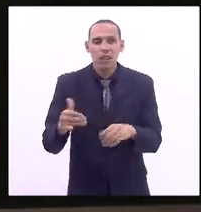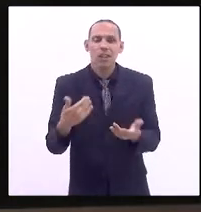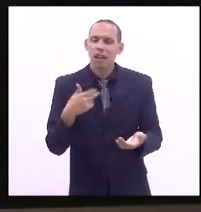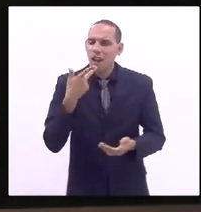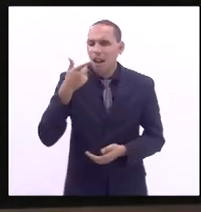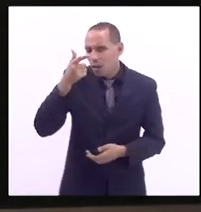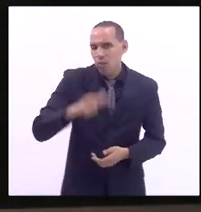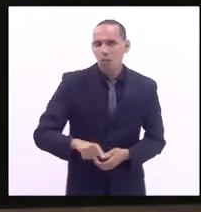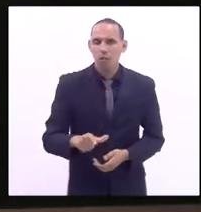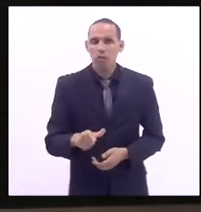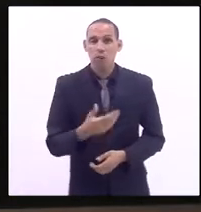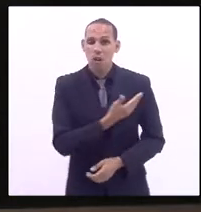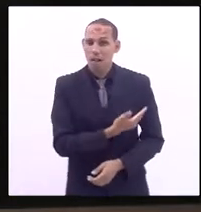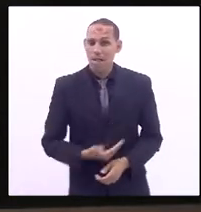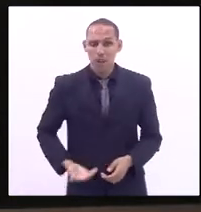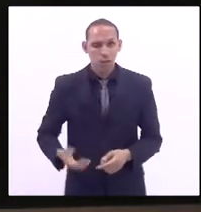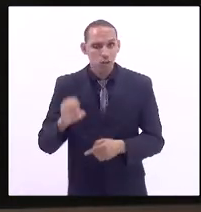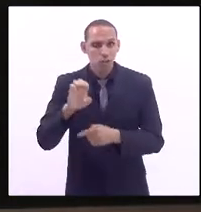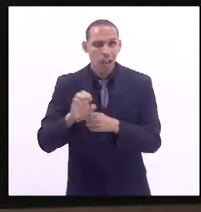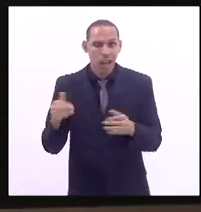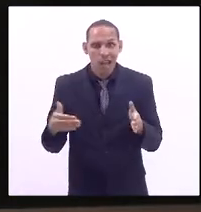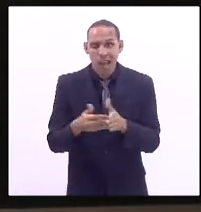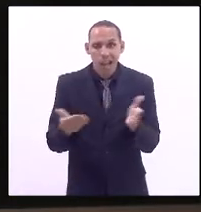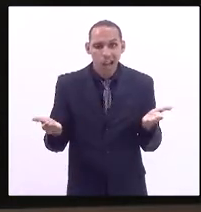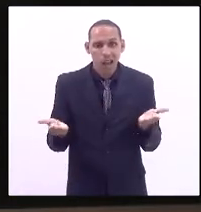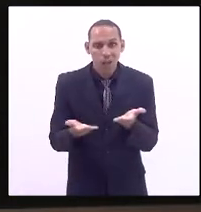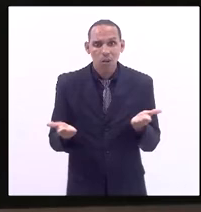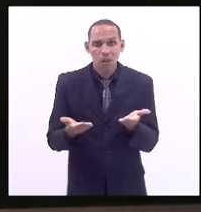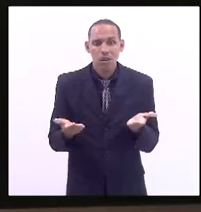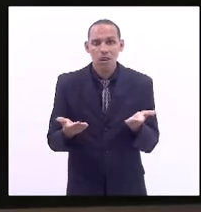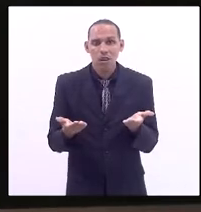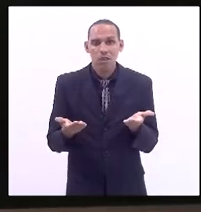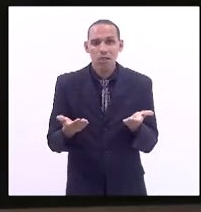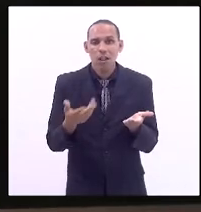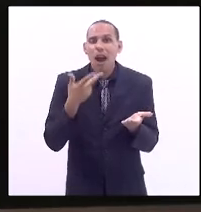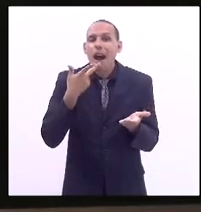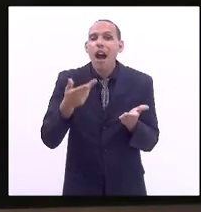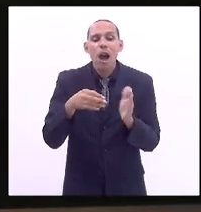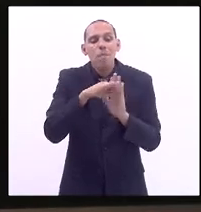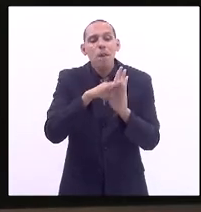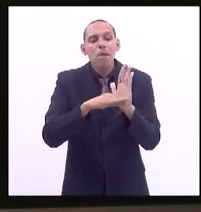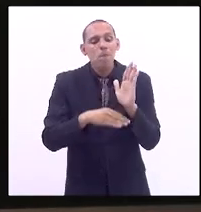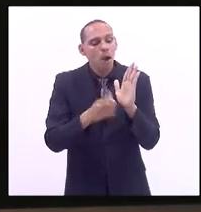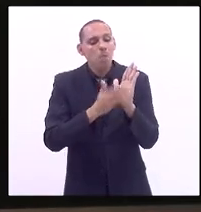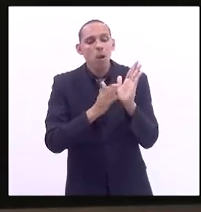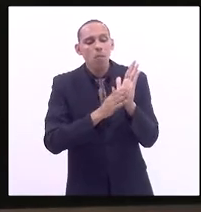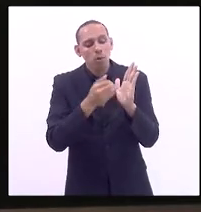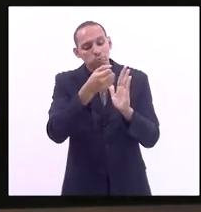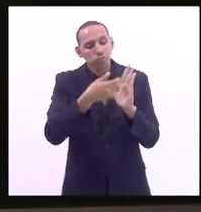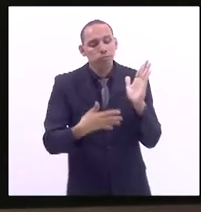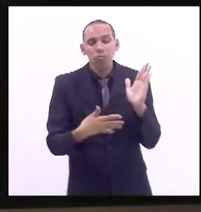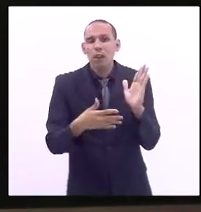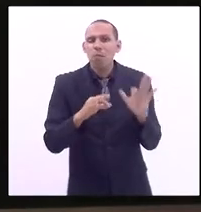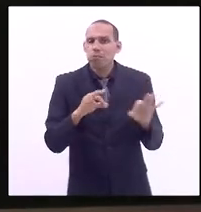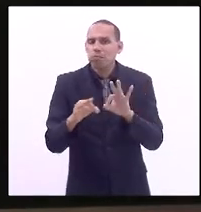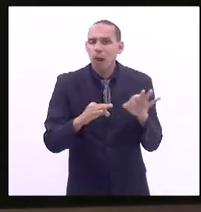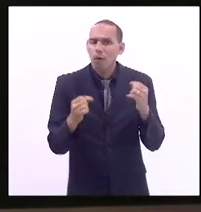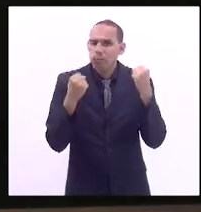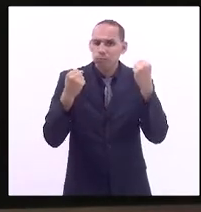vez eu me repito o Governo do Estado até hoje não disse a que veio não apresentou um plano